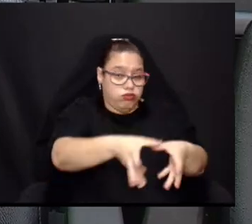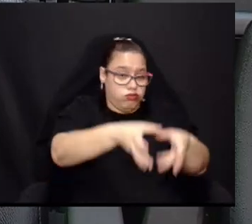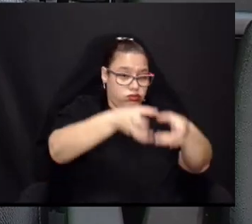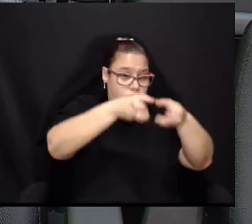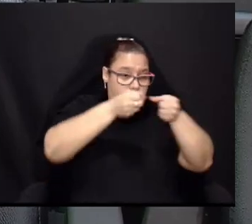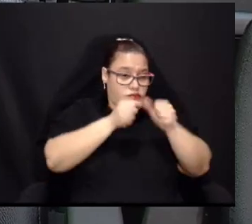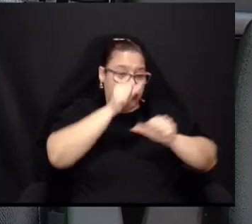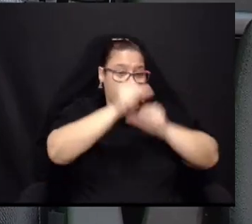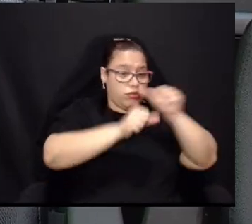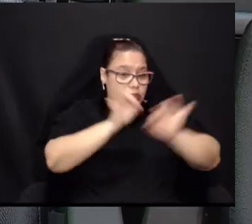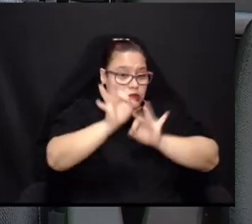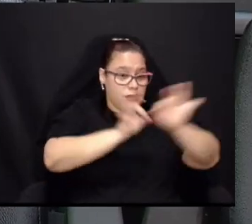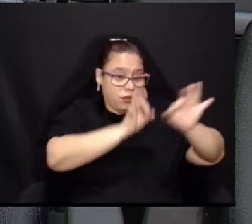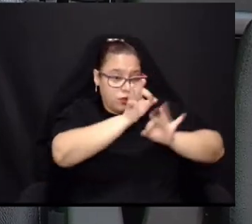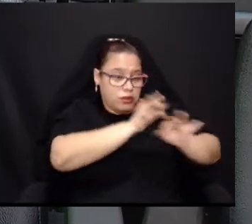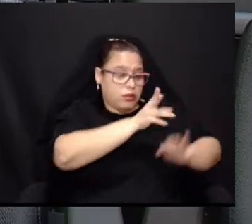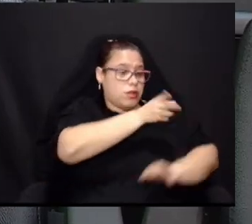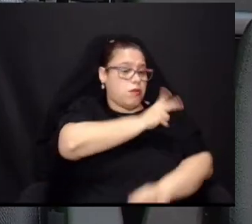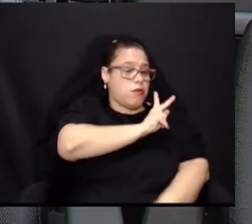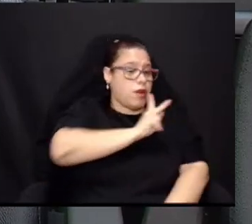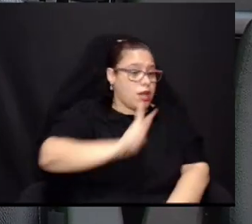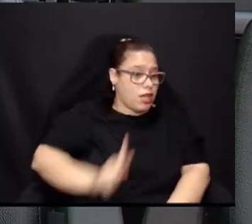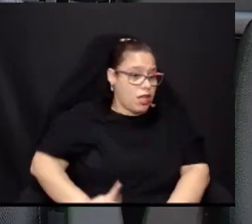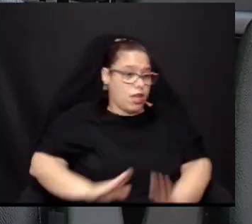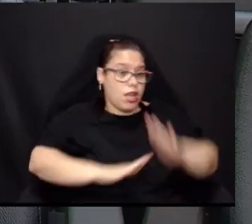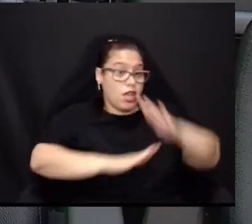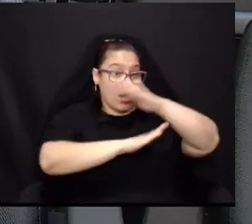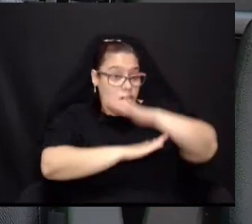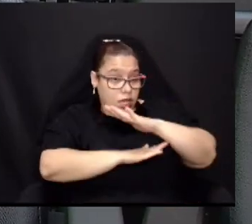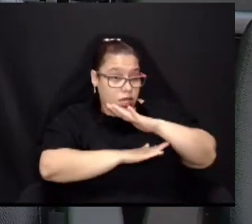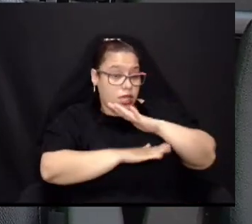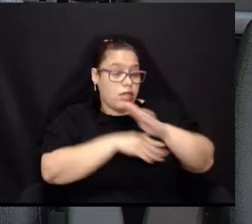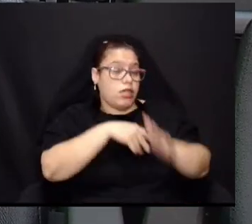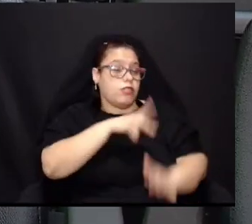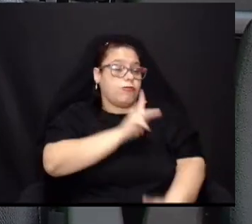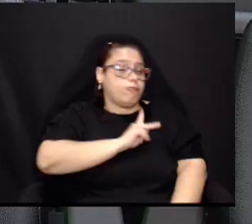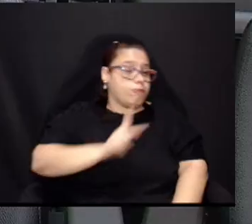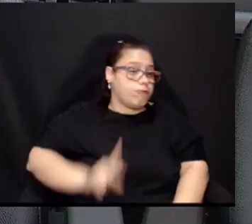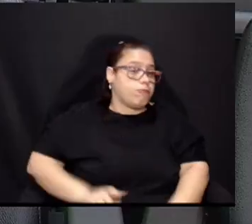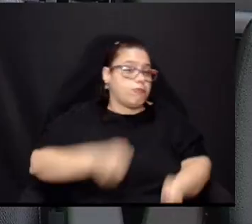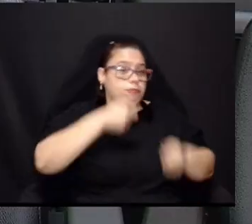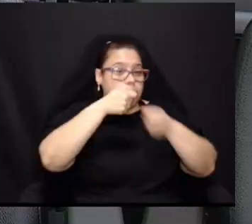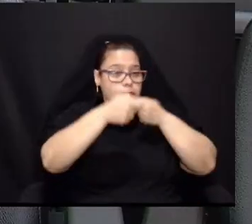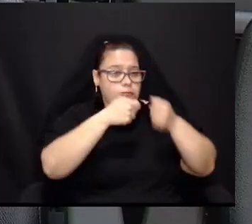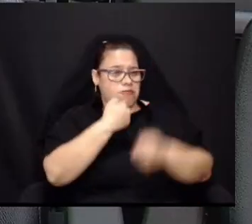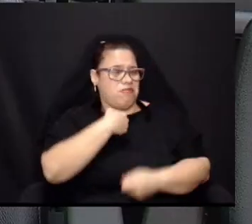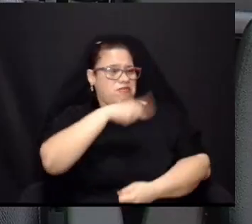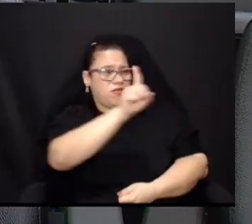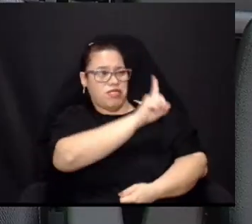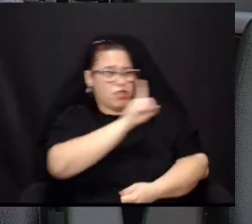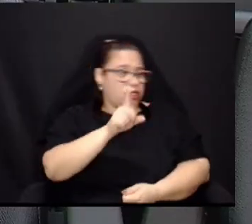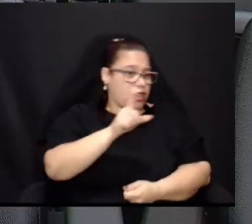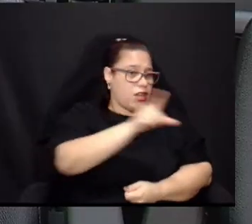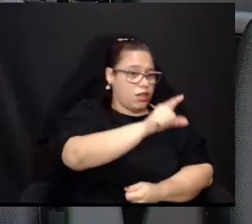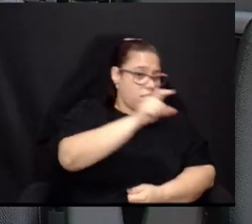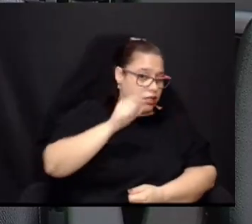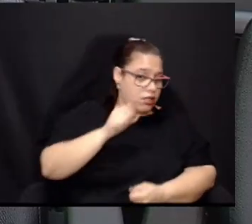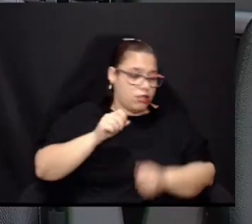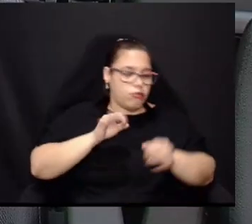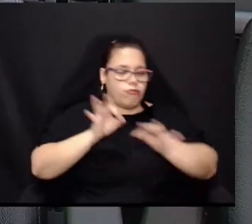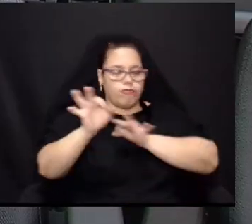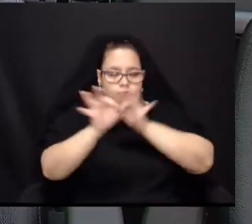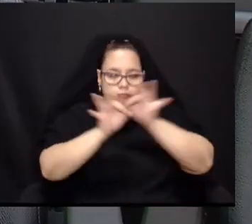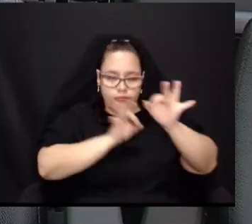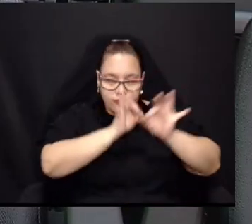junto com a presidência da casa. O presidente vai dar entrevista, não vai, na retirada. Então a gente faz toda essa organização e